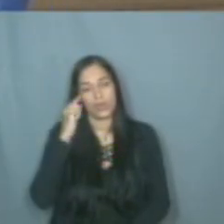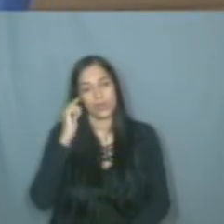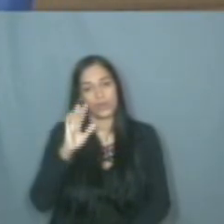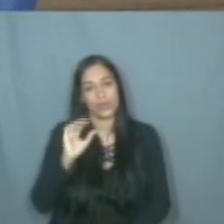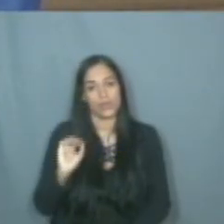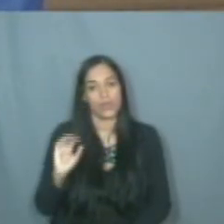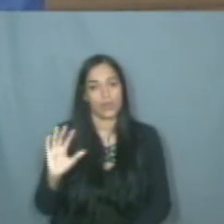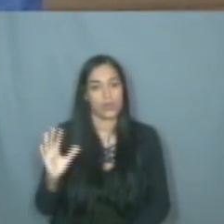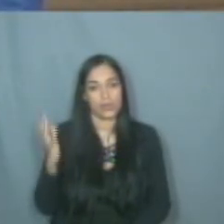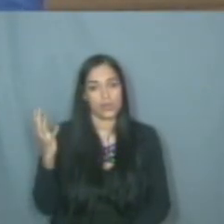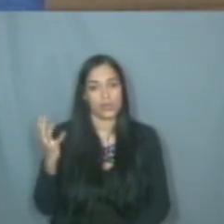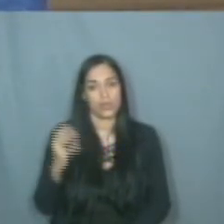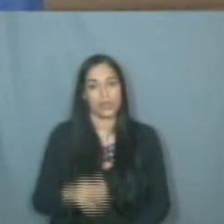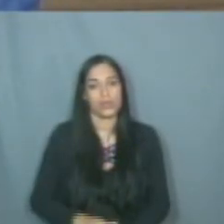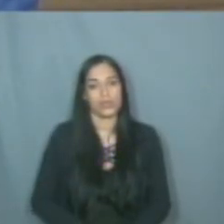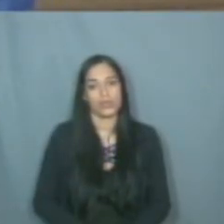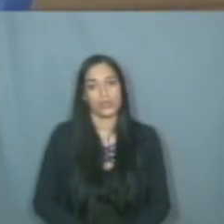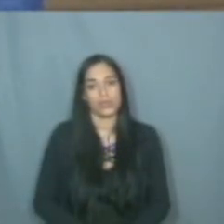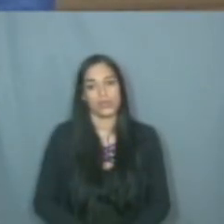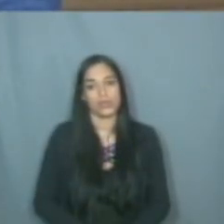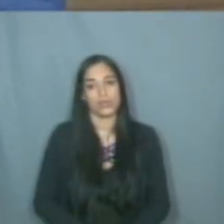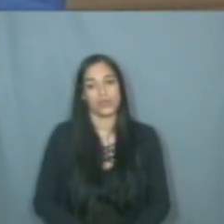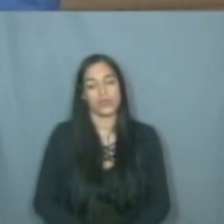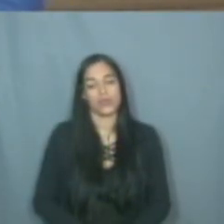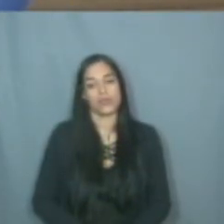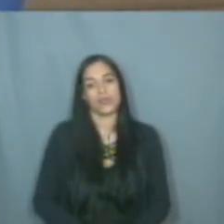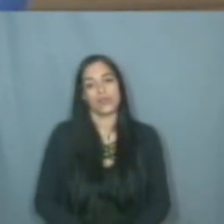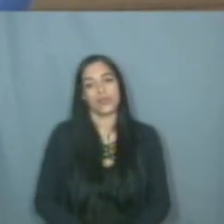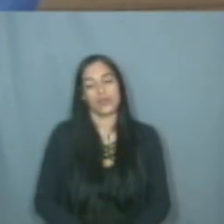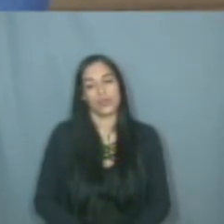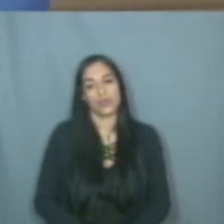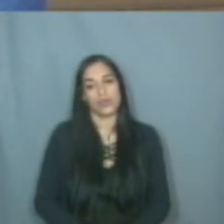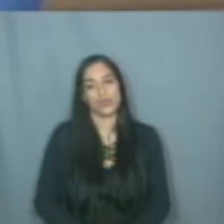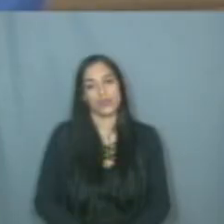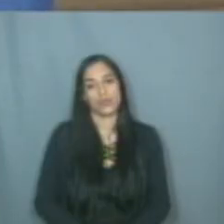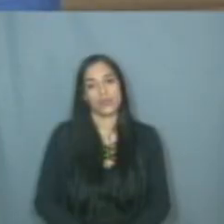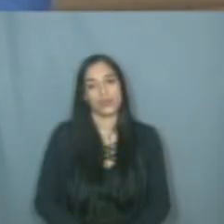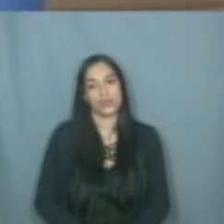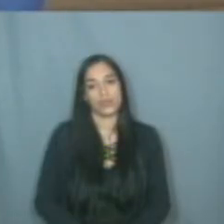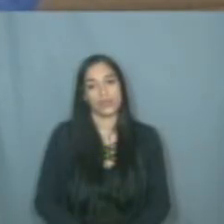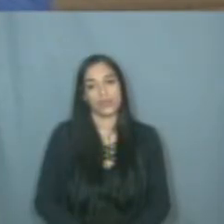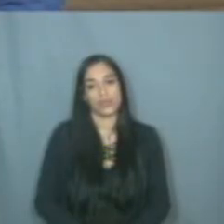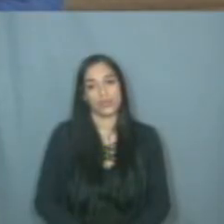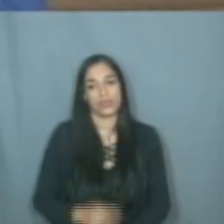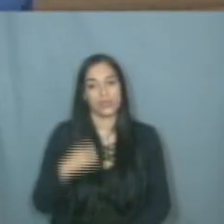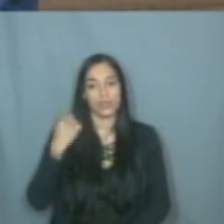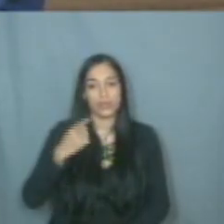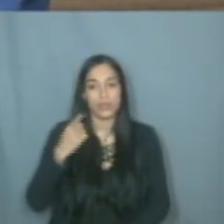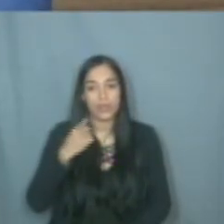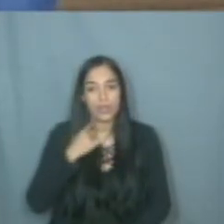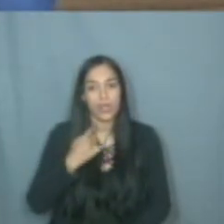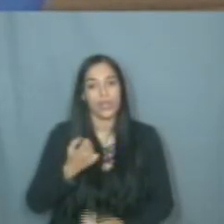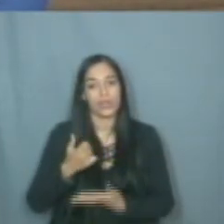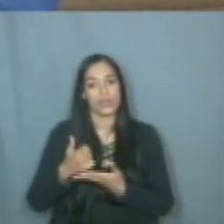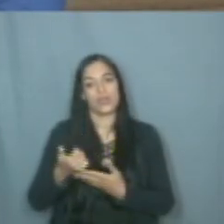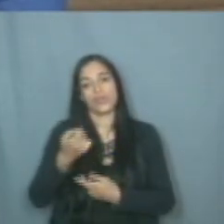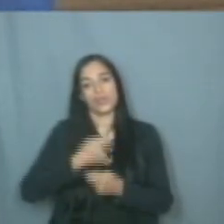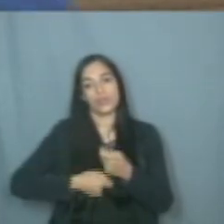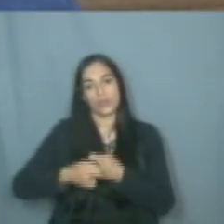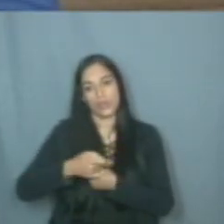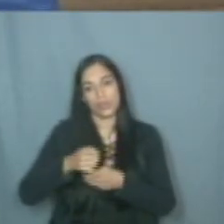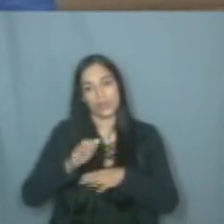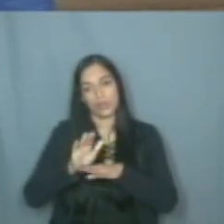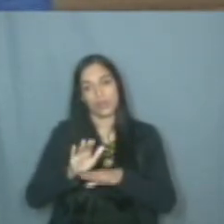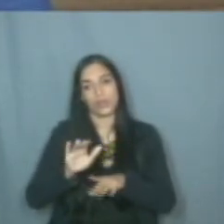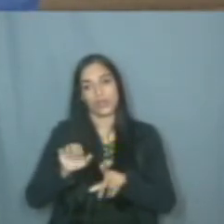aconteceu? E tinha assim, deixa eu só pegar aqui, tinha muita gente envolvida. Era advogado, auxiliares administrativos, assistentes sociais. Então,